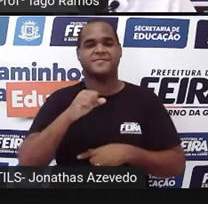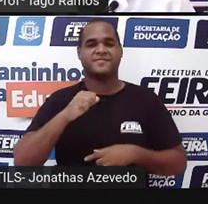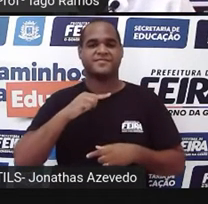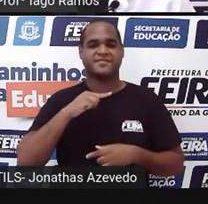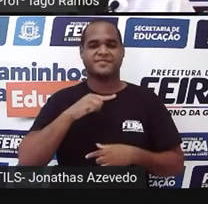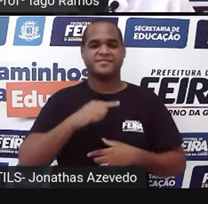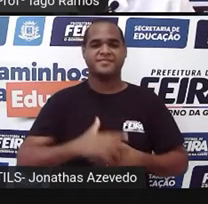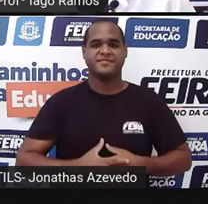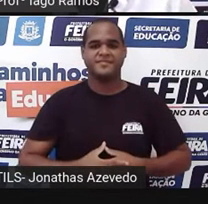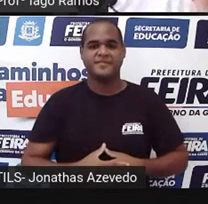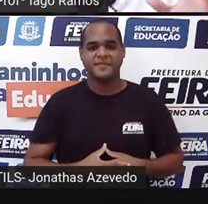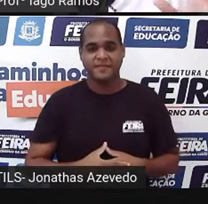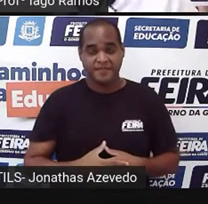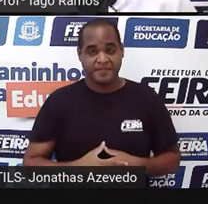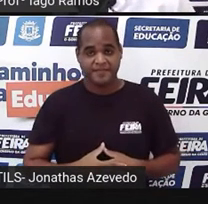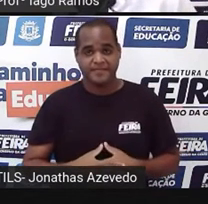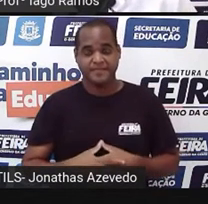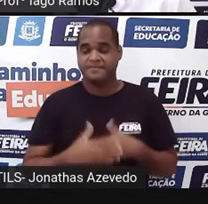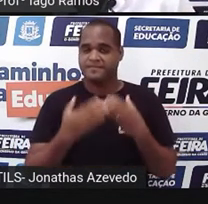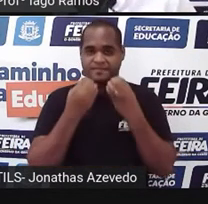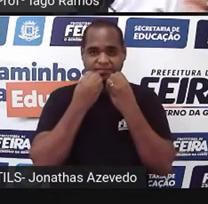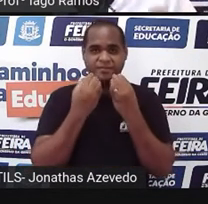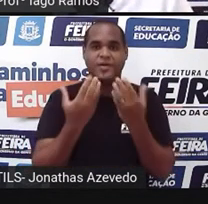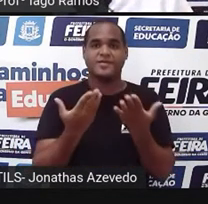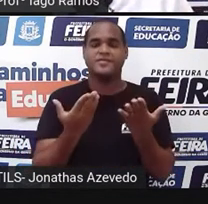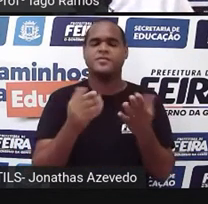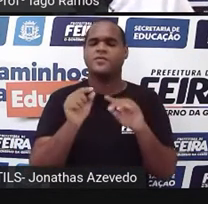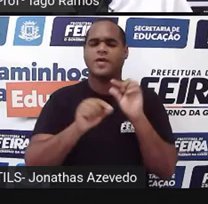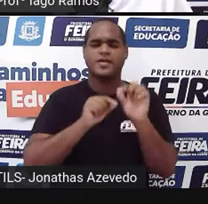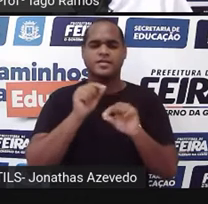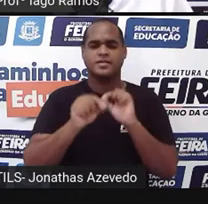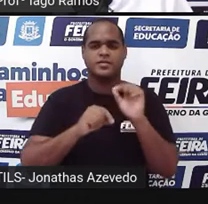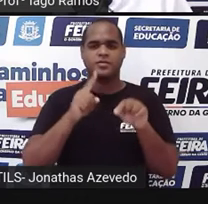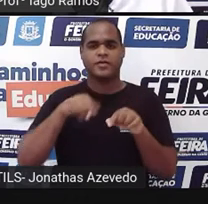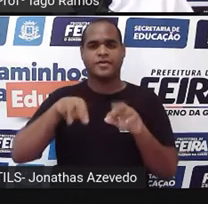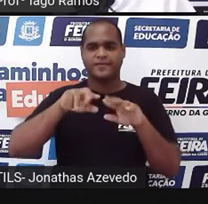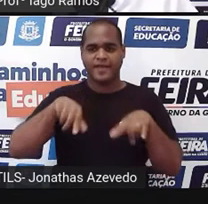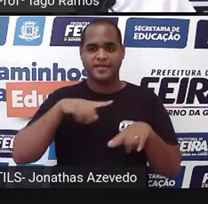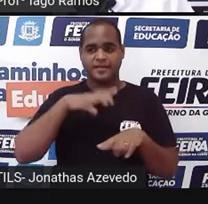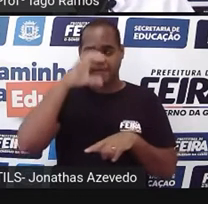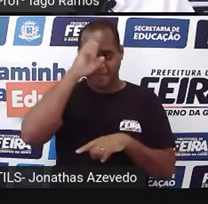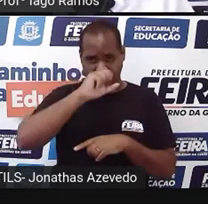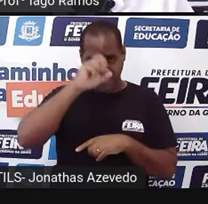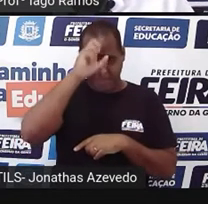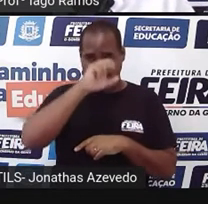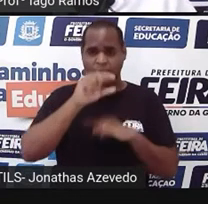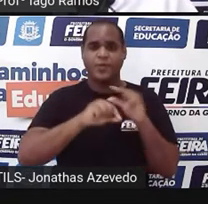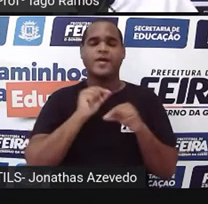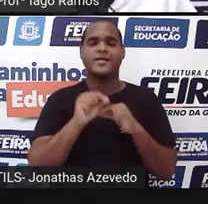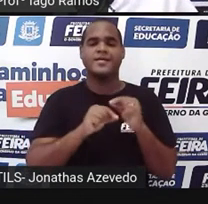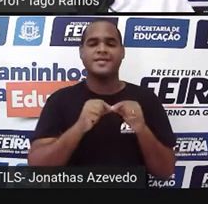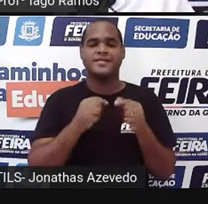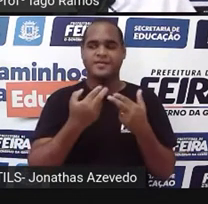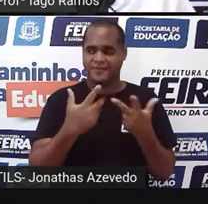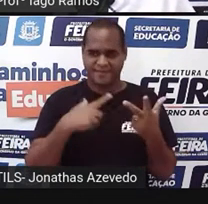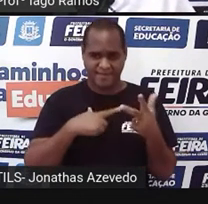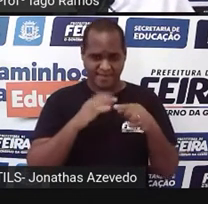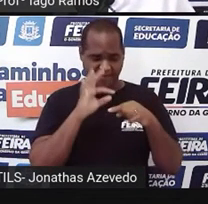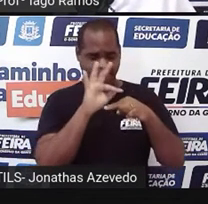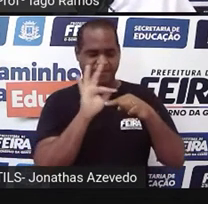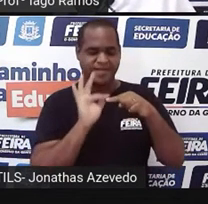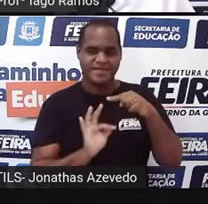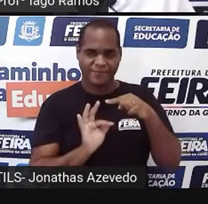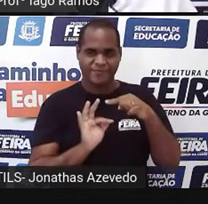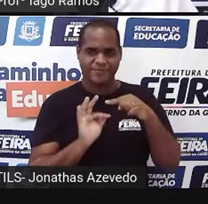nossa cidade bom é que nós temos para aprender nessa aula fração